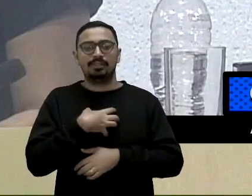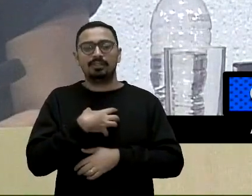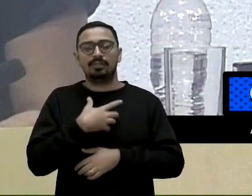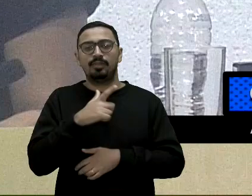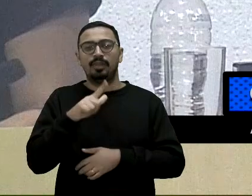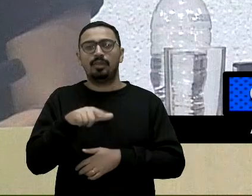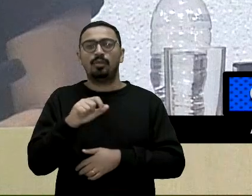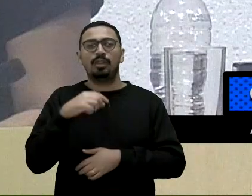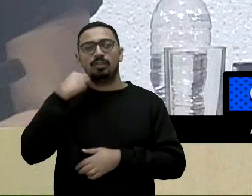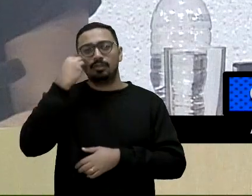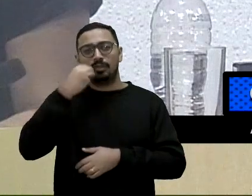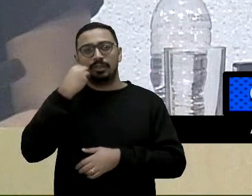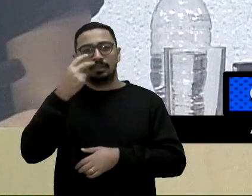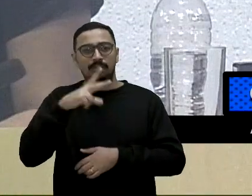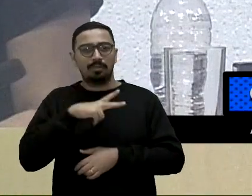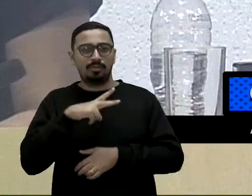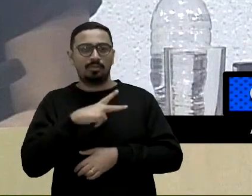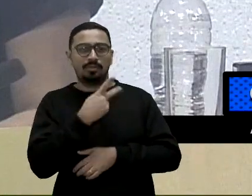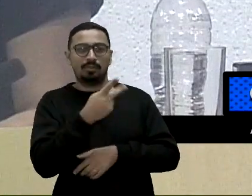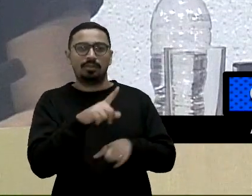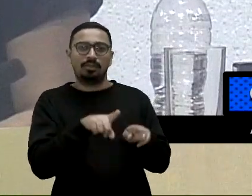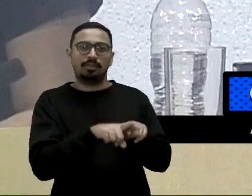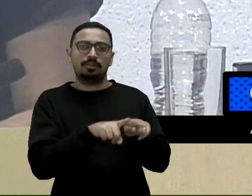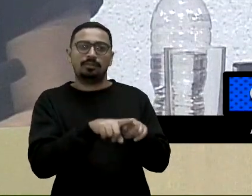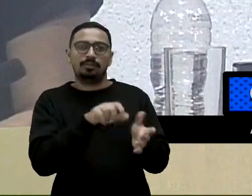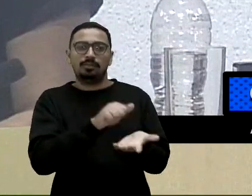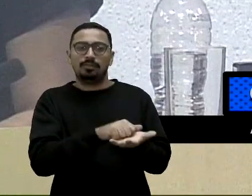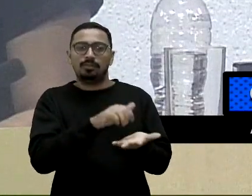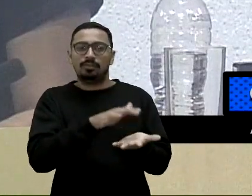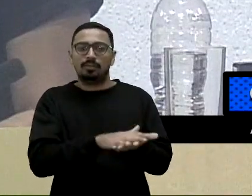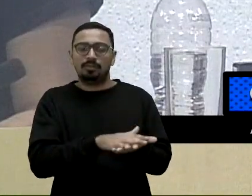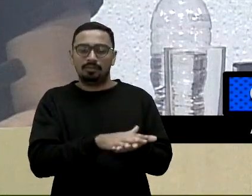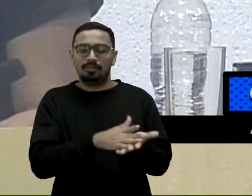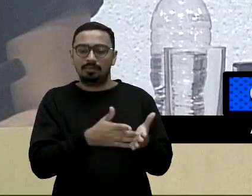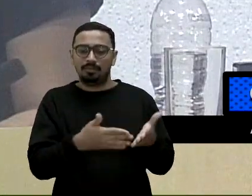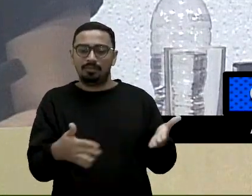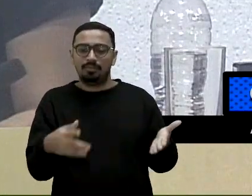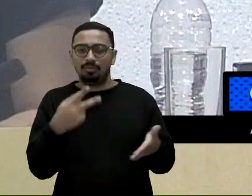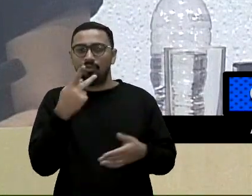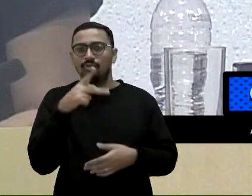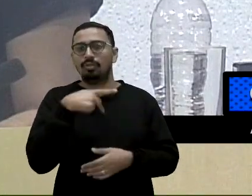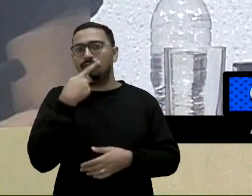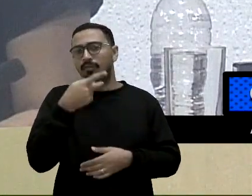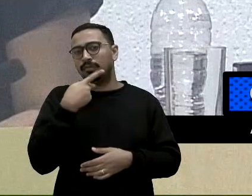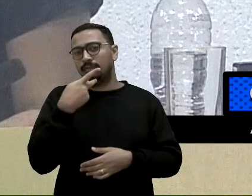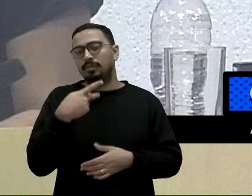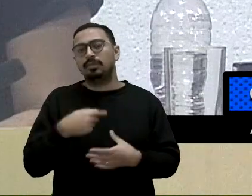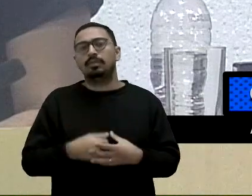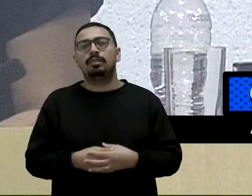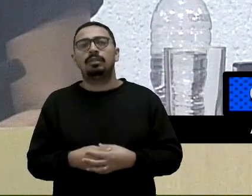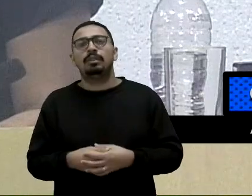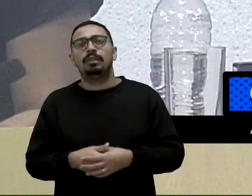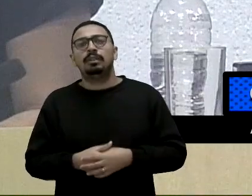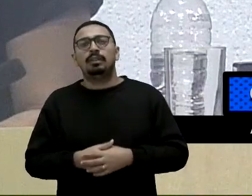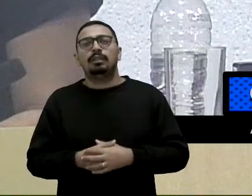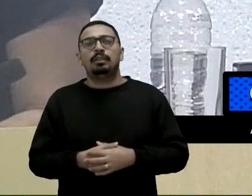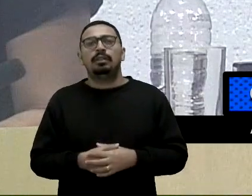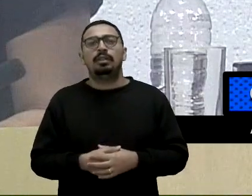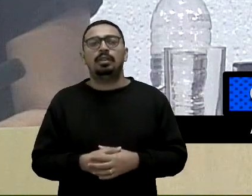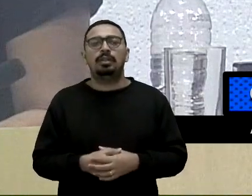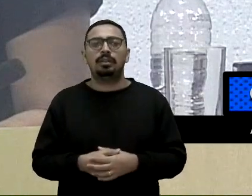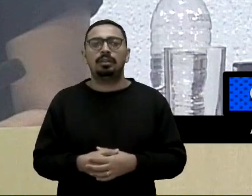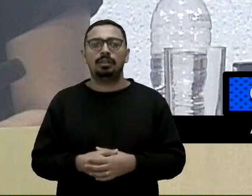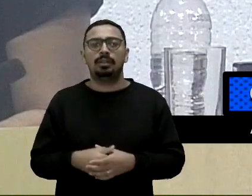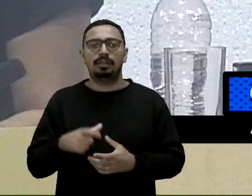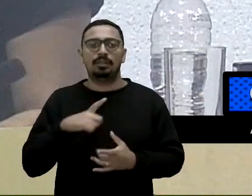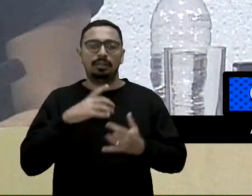experiências pessoais, né? Eu até anotava, enquanto você falava aqui, algo para compartilhar com vocês, que a cada